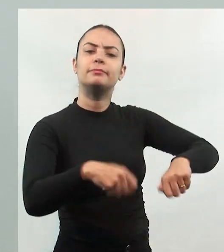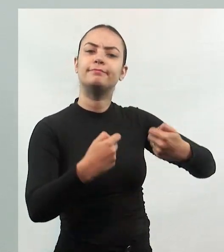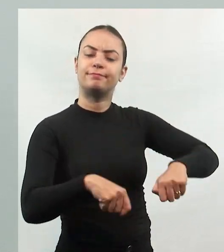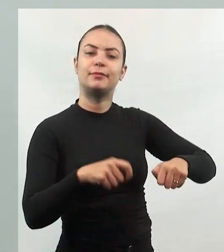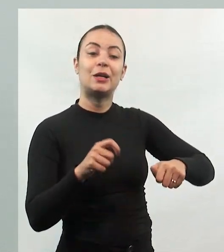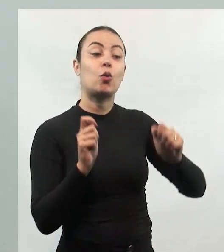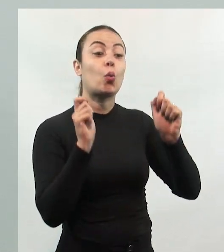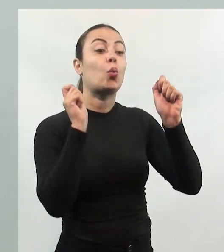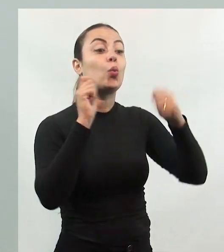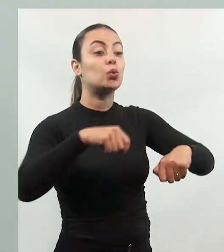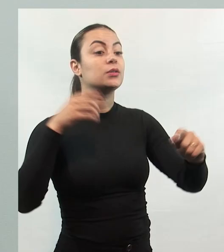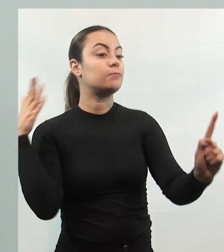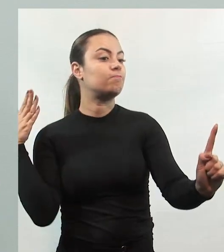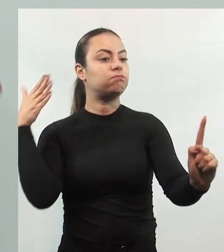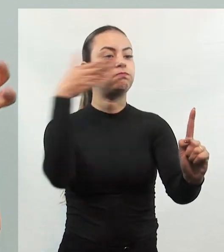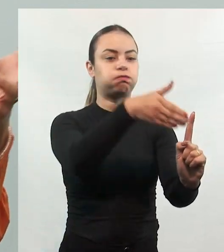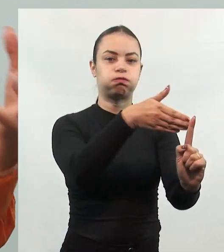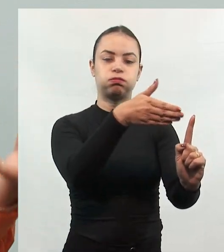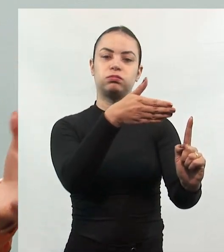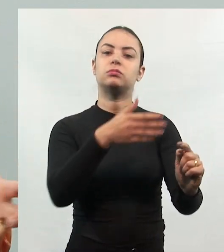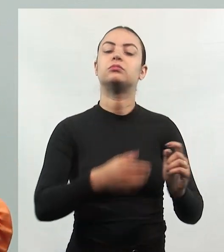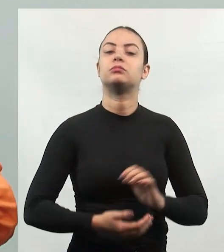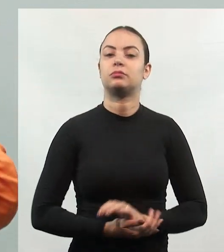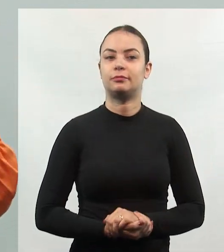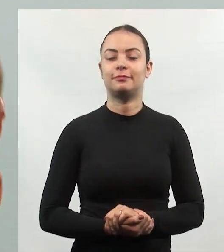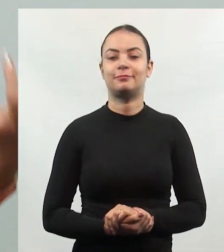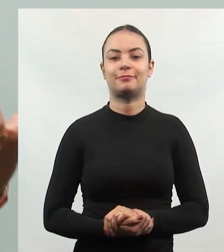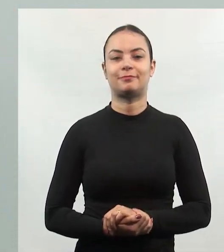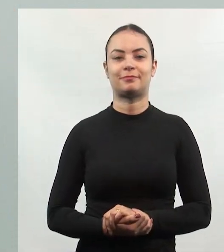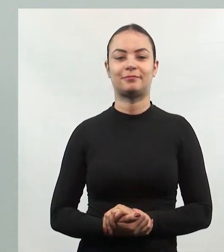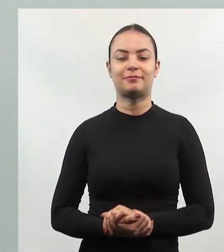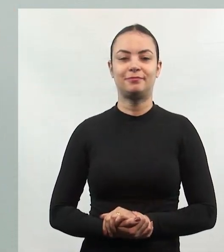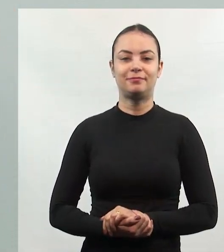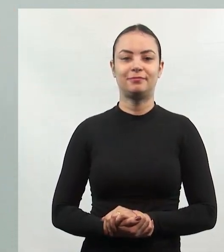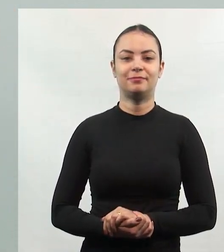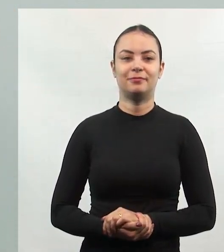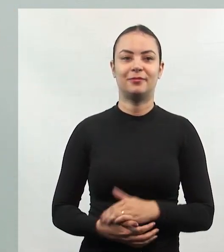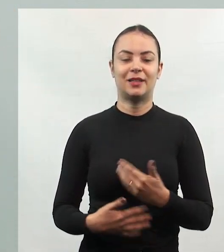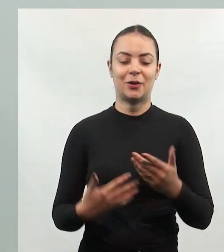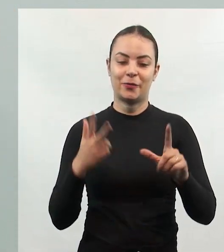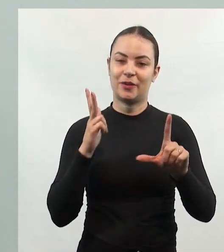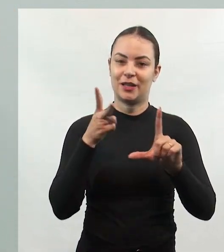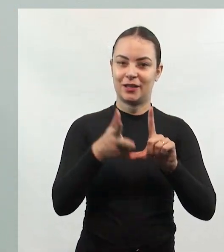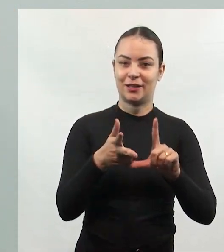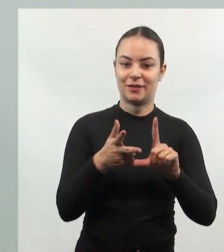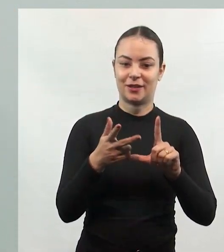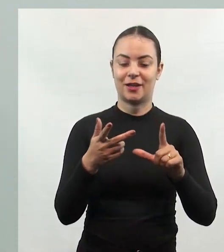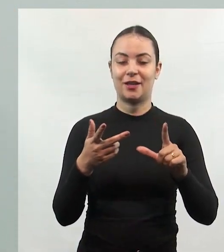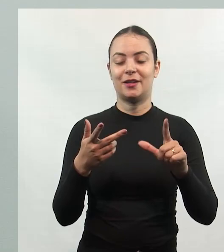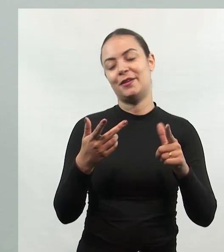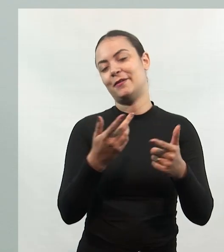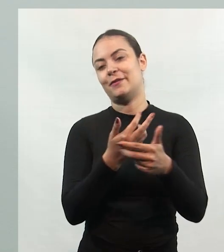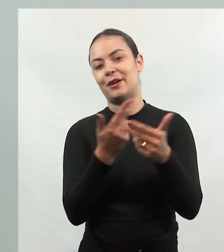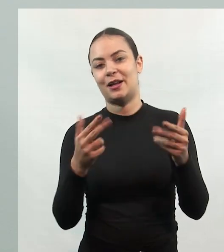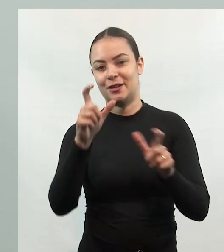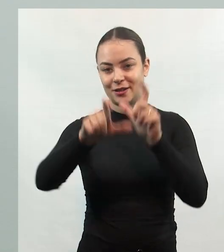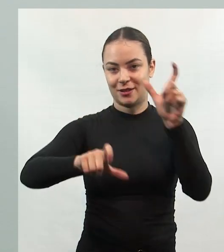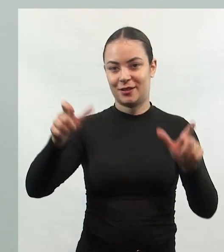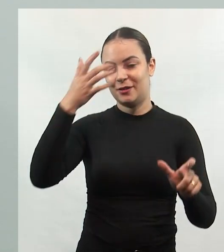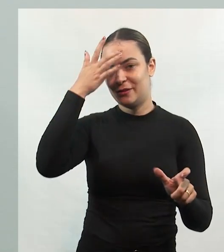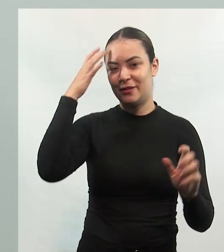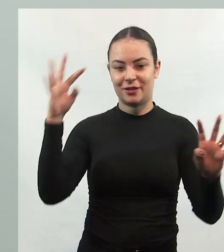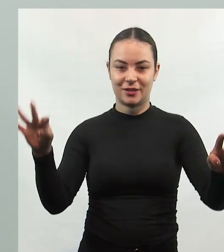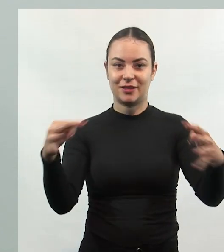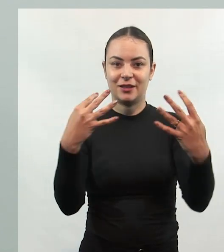próprios estudantes são inúmeros, o que eles enfrentam na realidade também são muito diferentes do que a gente estuda, mas que a gente consiga aí diminuir